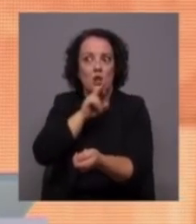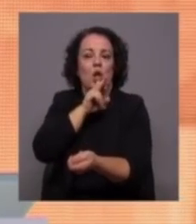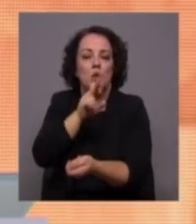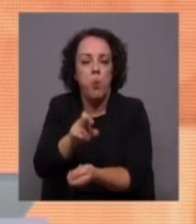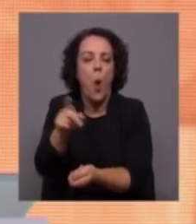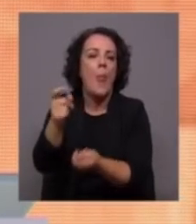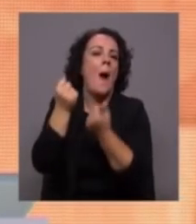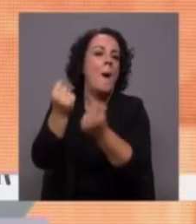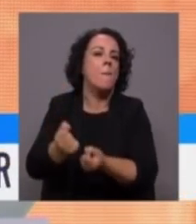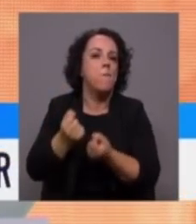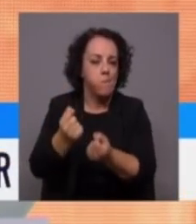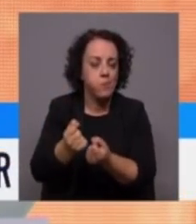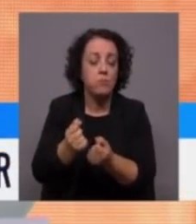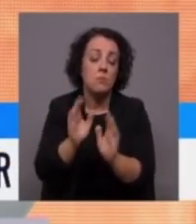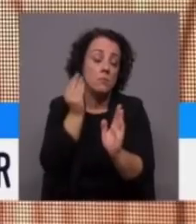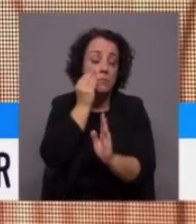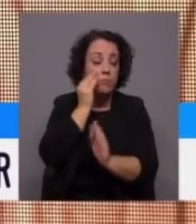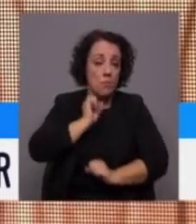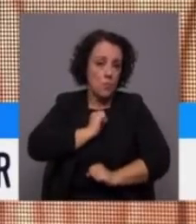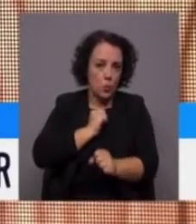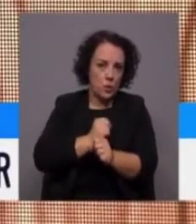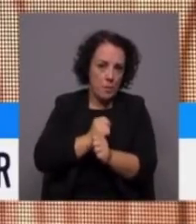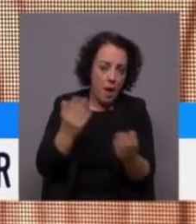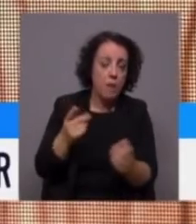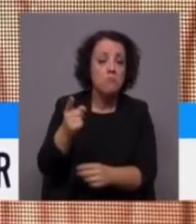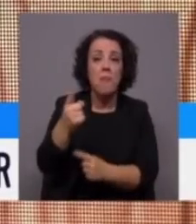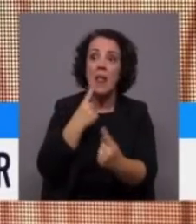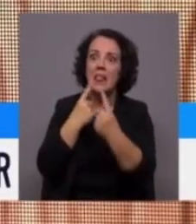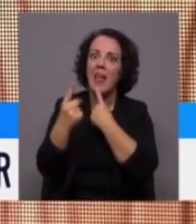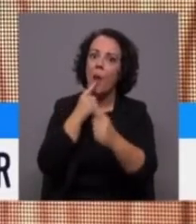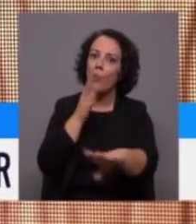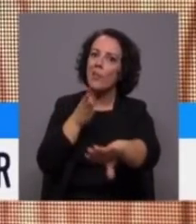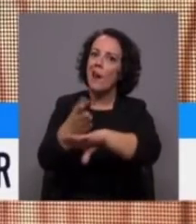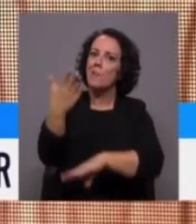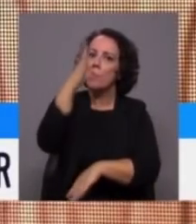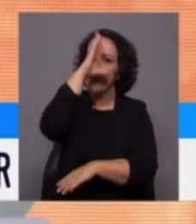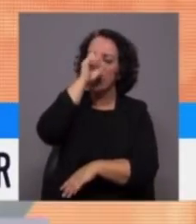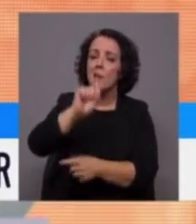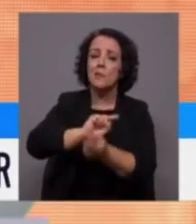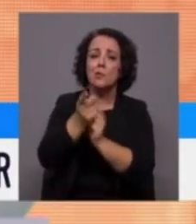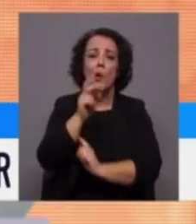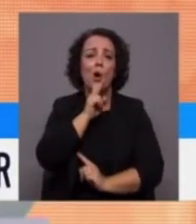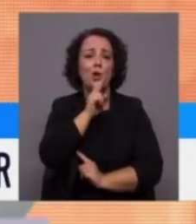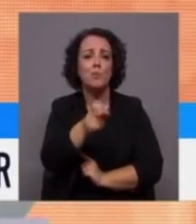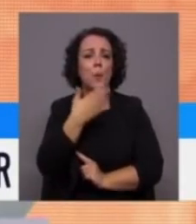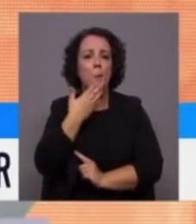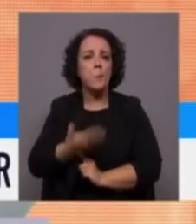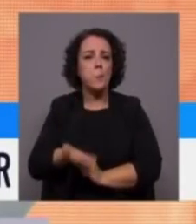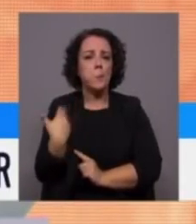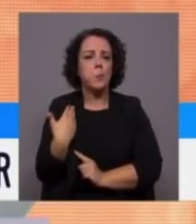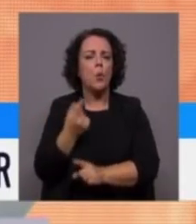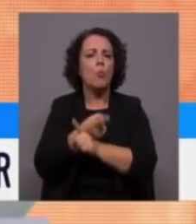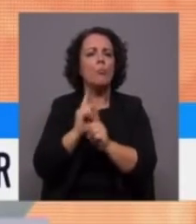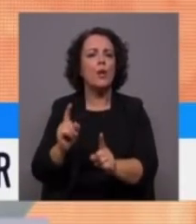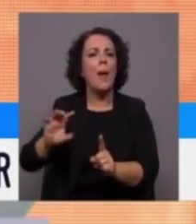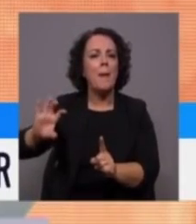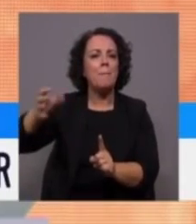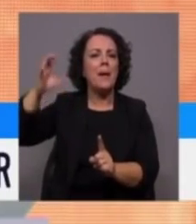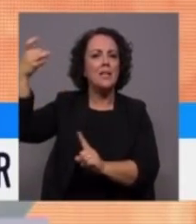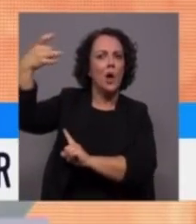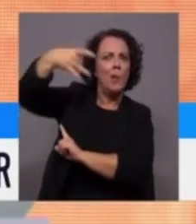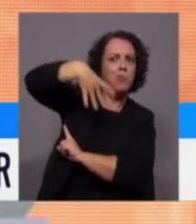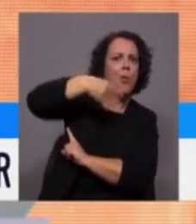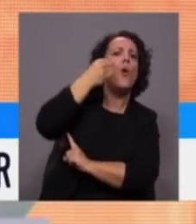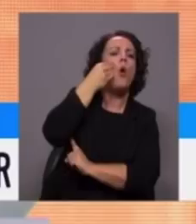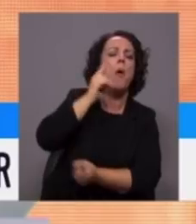que ele fez sua função mas não está a correr bem neste diálogo direto com o verniz porque voltou não respondeu Porquê tantos feitos ultrapassaram EA